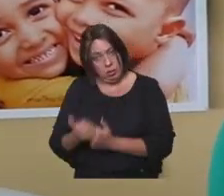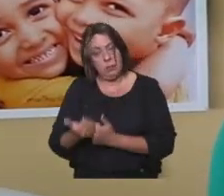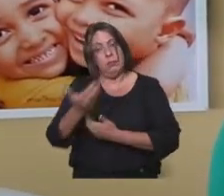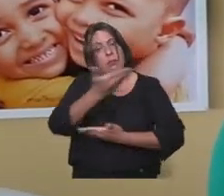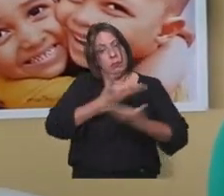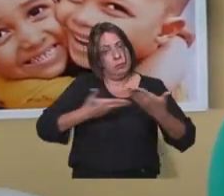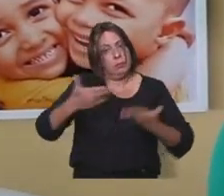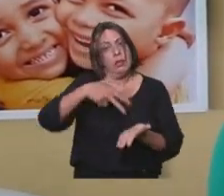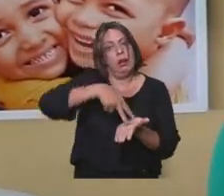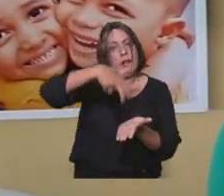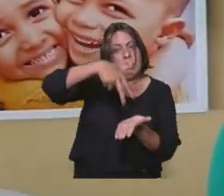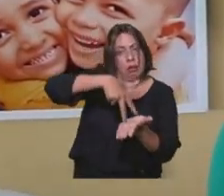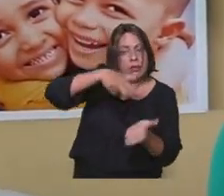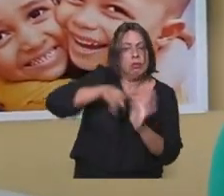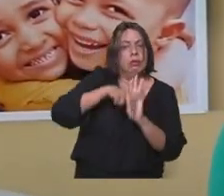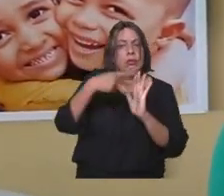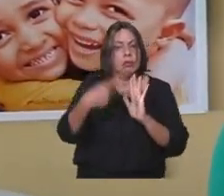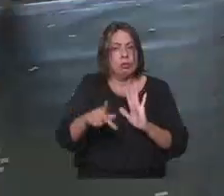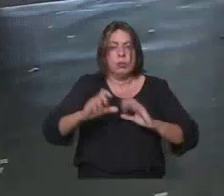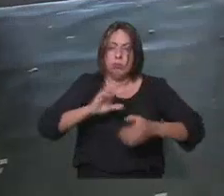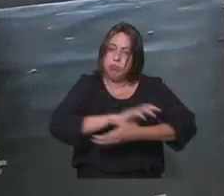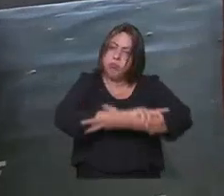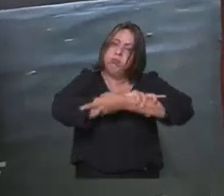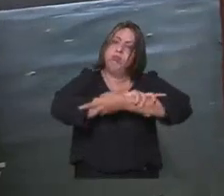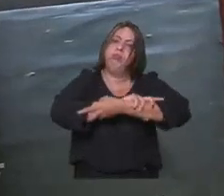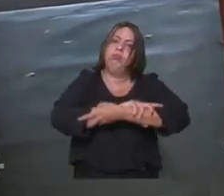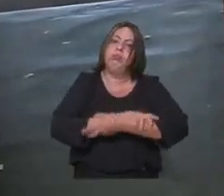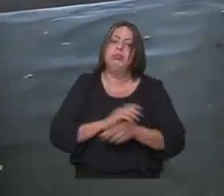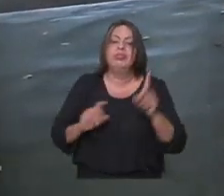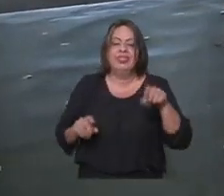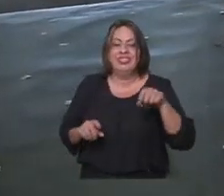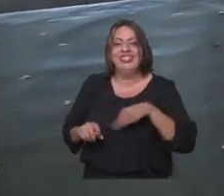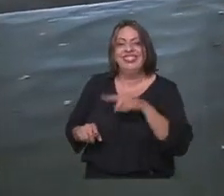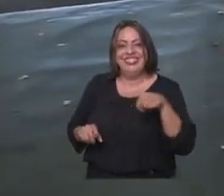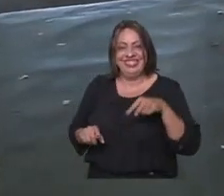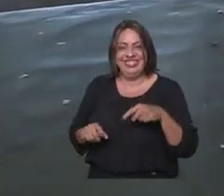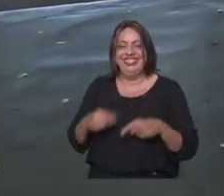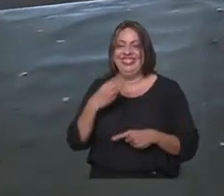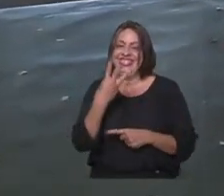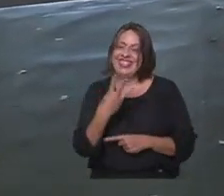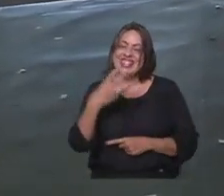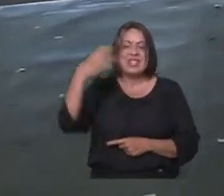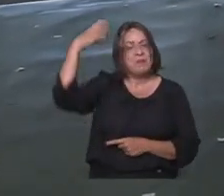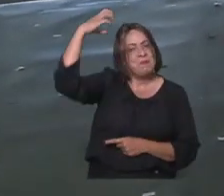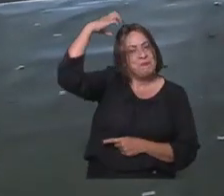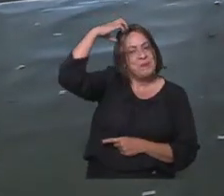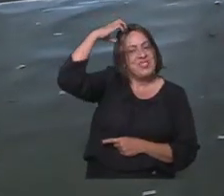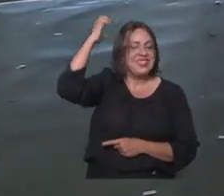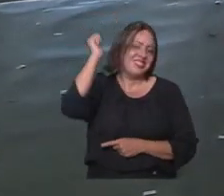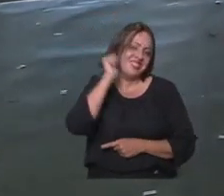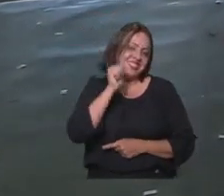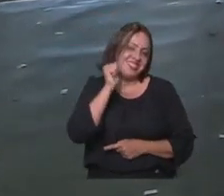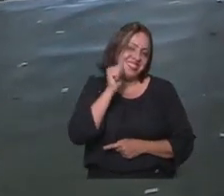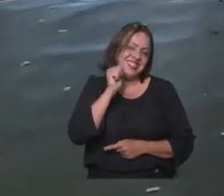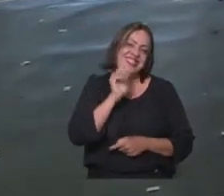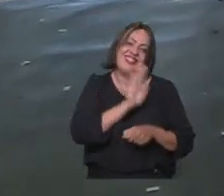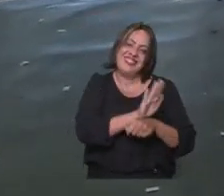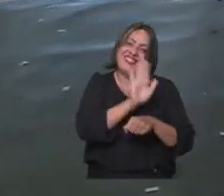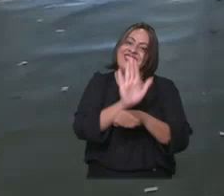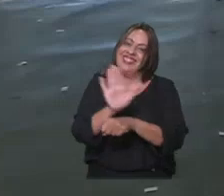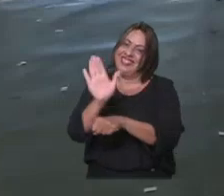compartilhar a sua alegria com a sua solidariedade. E eu estou com essas 3 princesas que são assistidas do GAC e